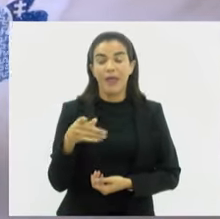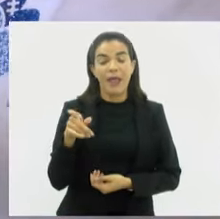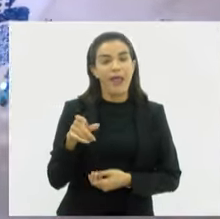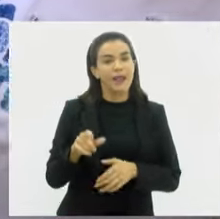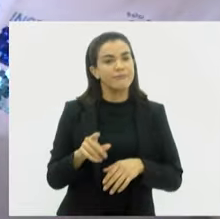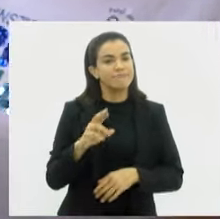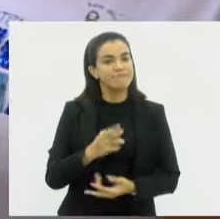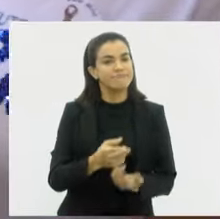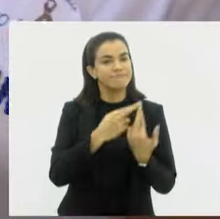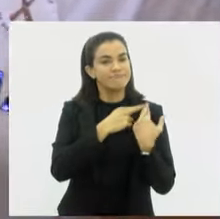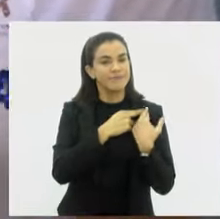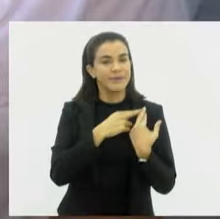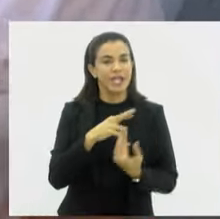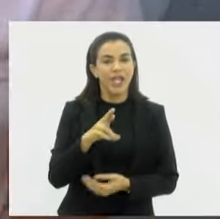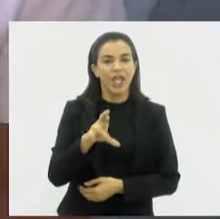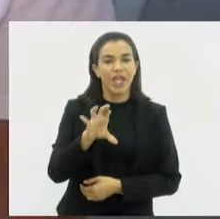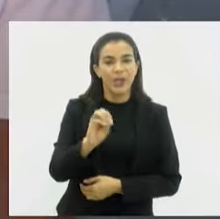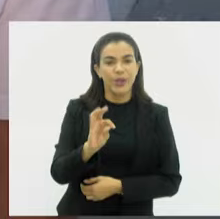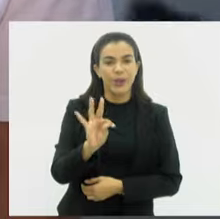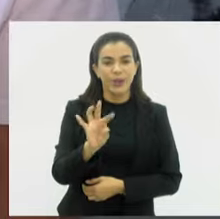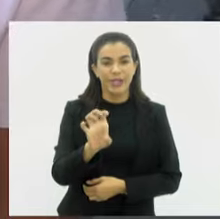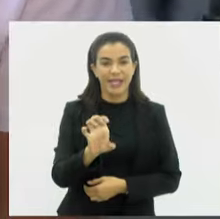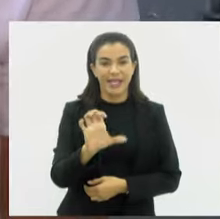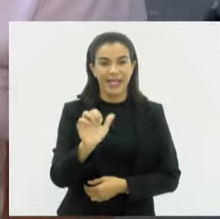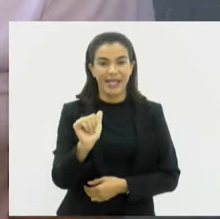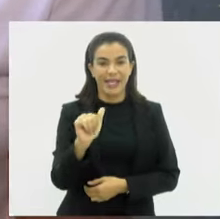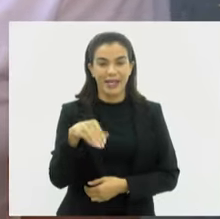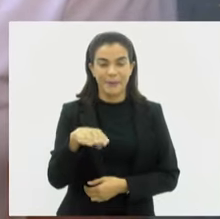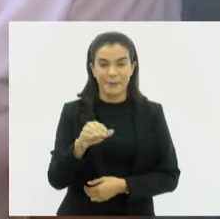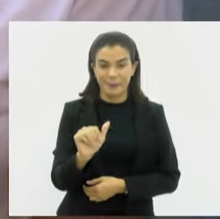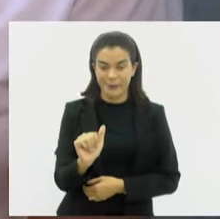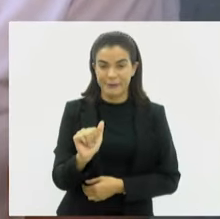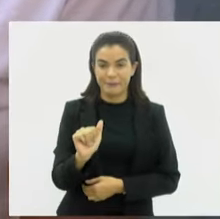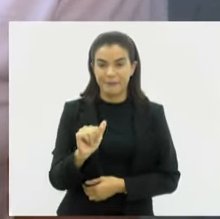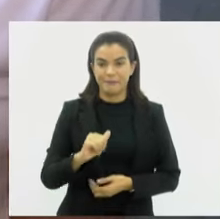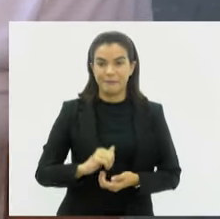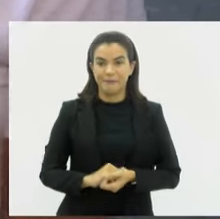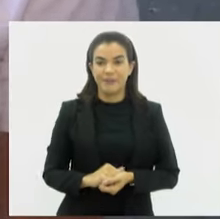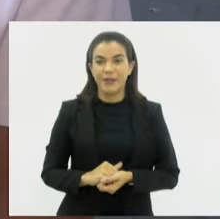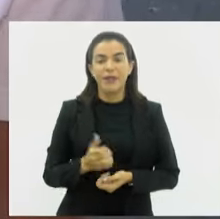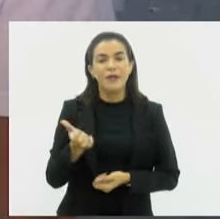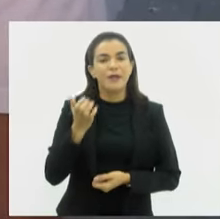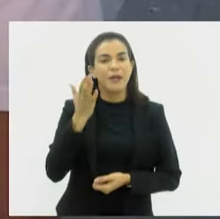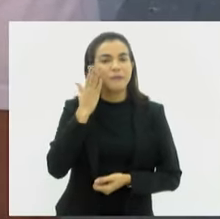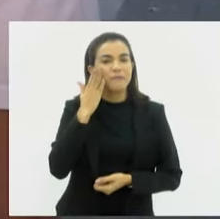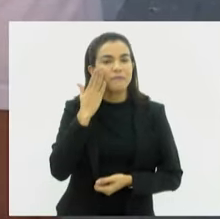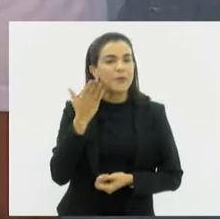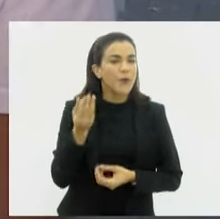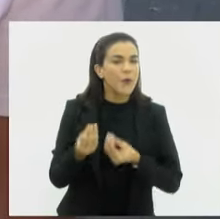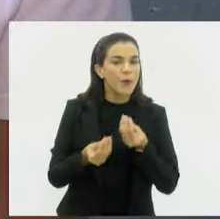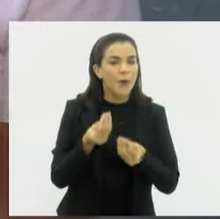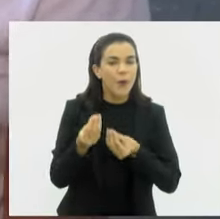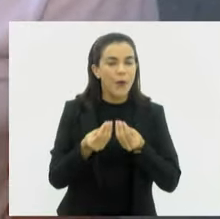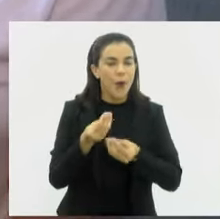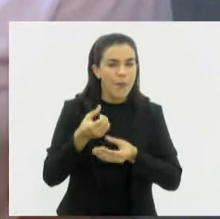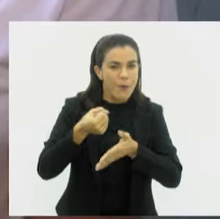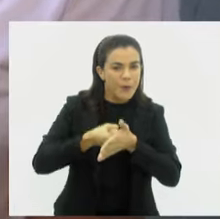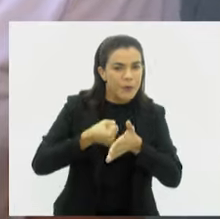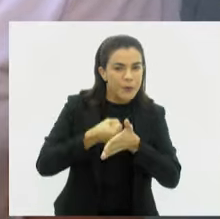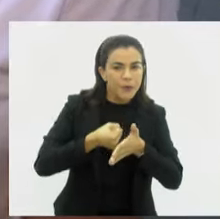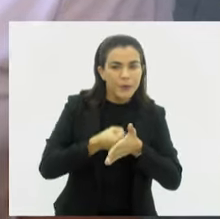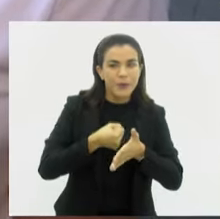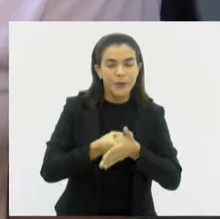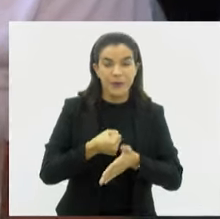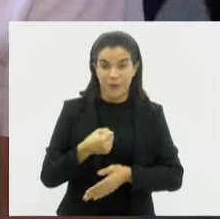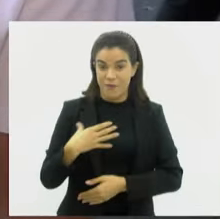o Instituto Rio Te Ama, que é uma referência no transtorno do espectro autista. Eu queria saber com você como é que tem sido essa luta, porque você tem um